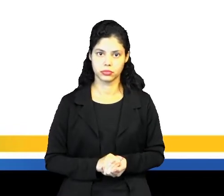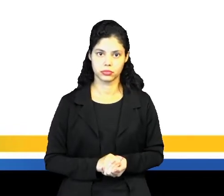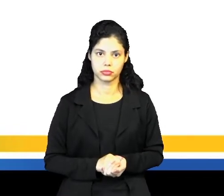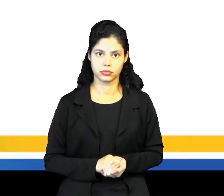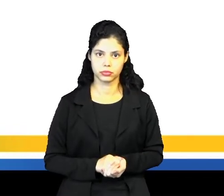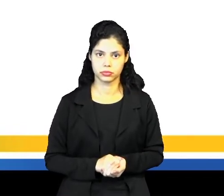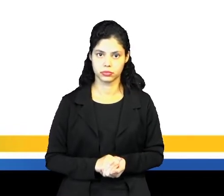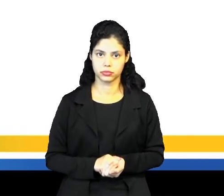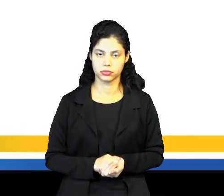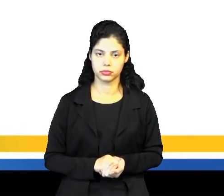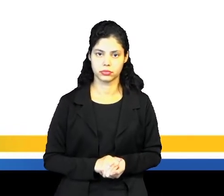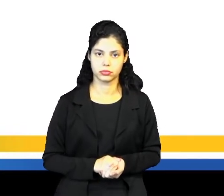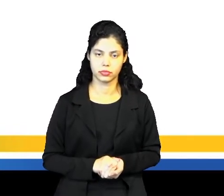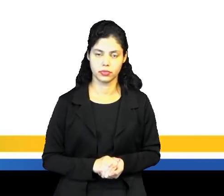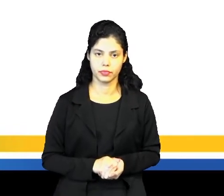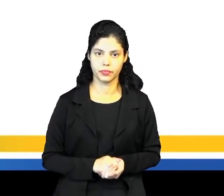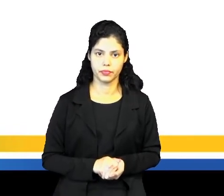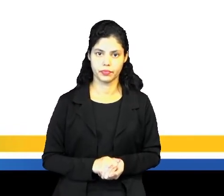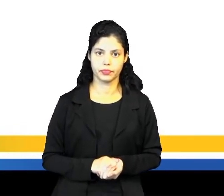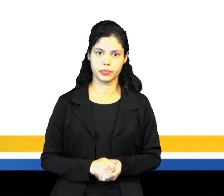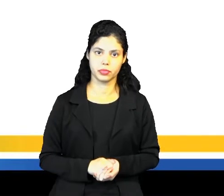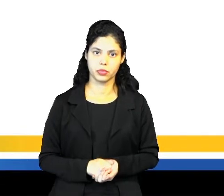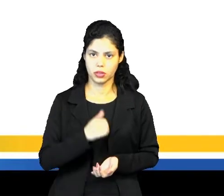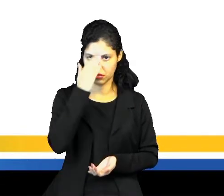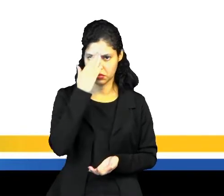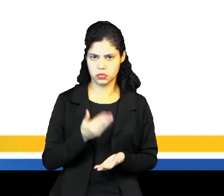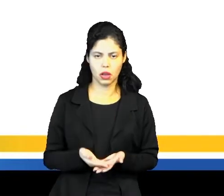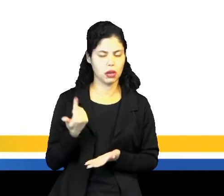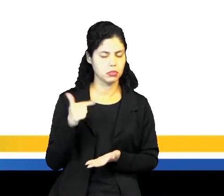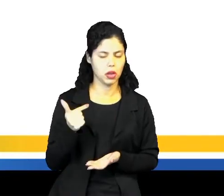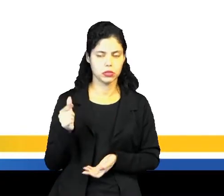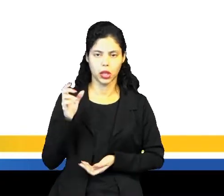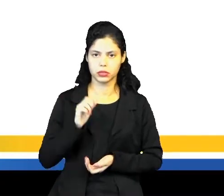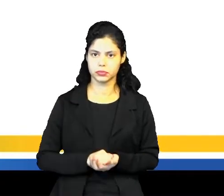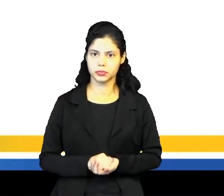não crê, né? Que tenha muitos inimigos, tá?